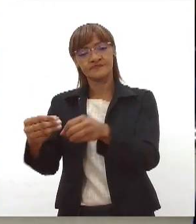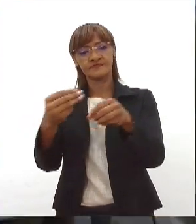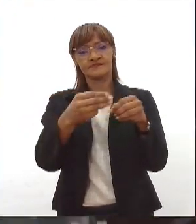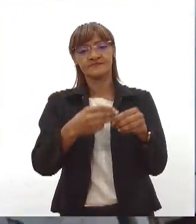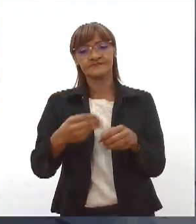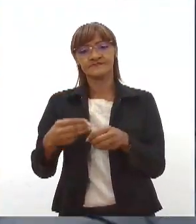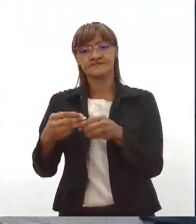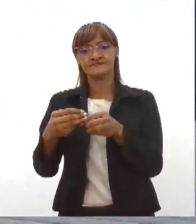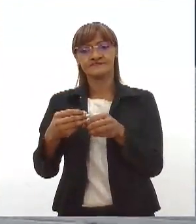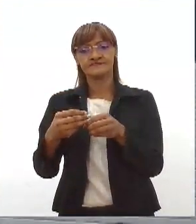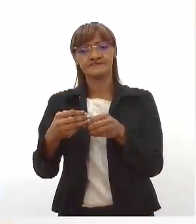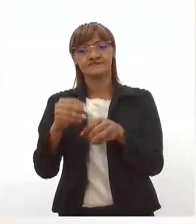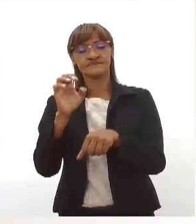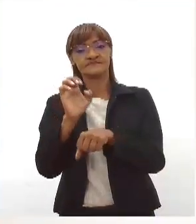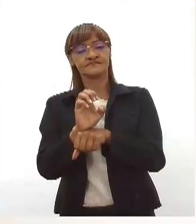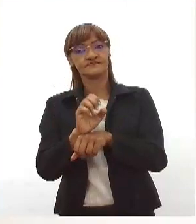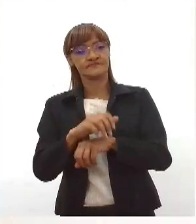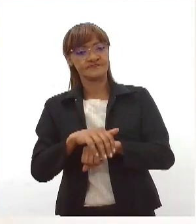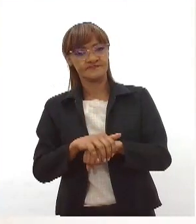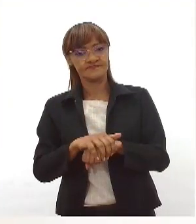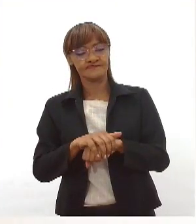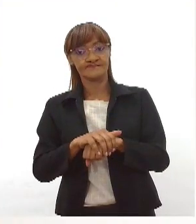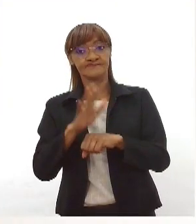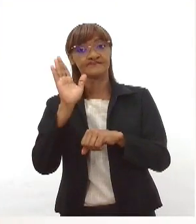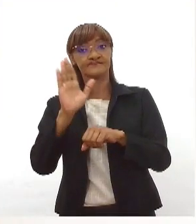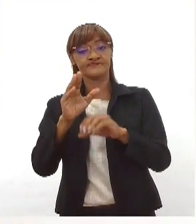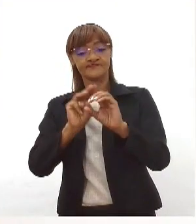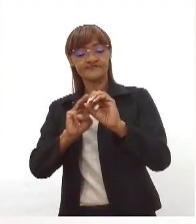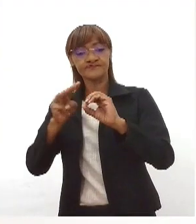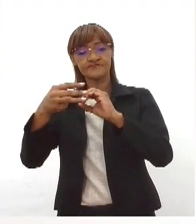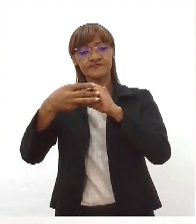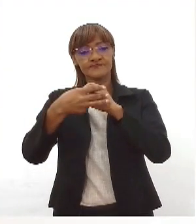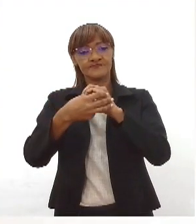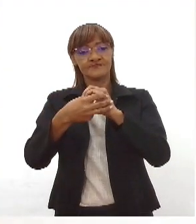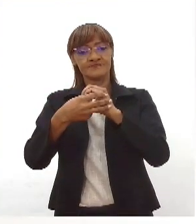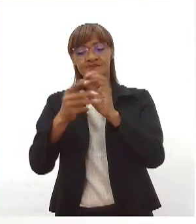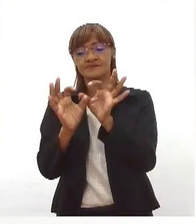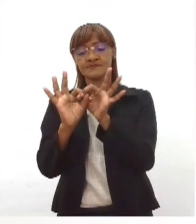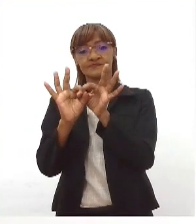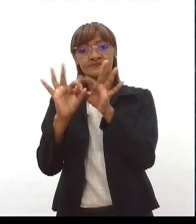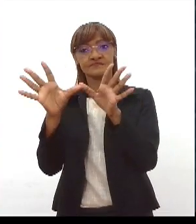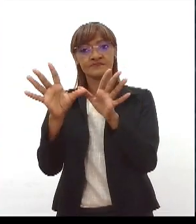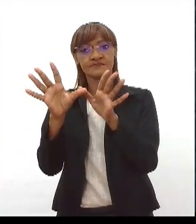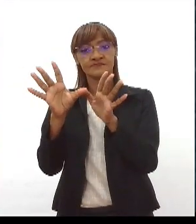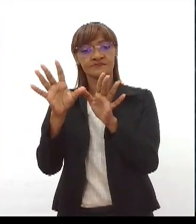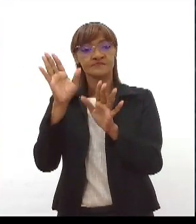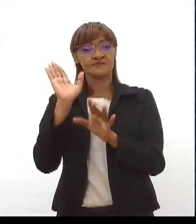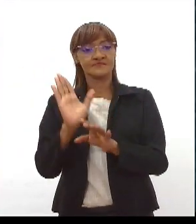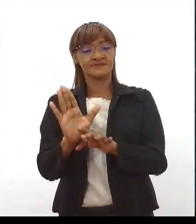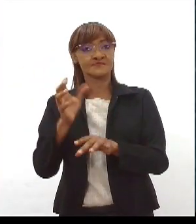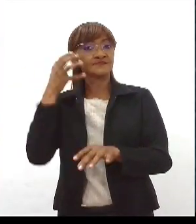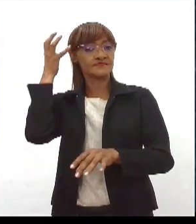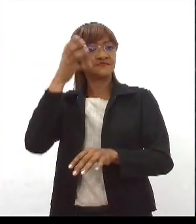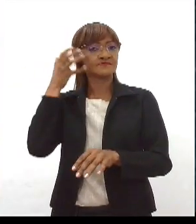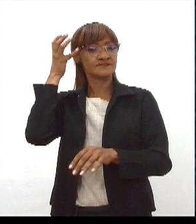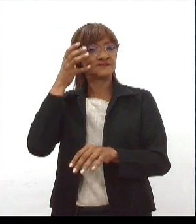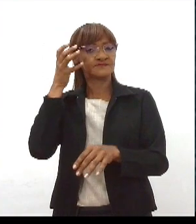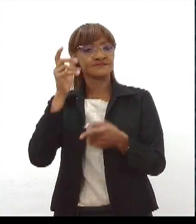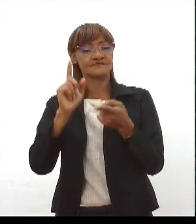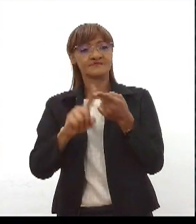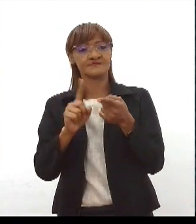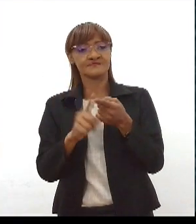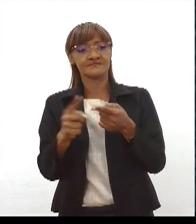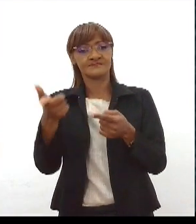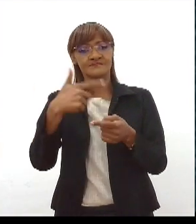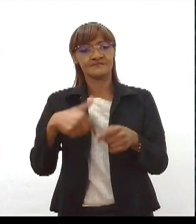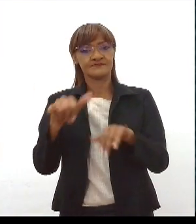Estado a TV alese ganha sinal aberto e a radioalese passa a retransmitir a